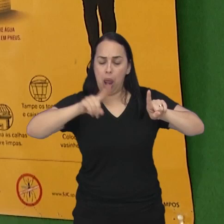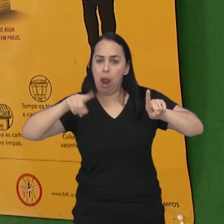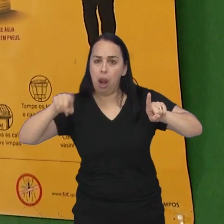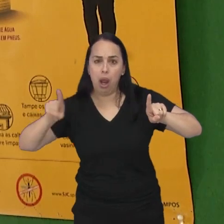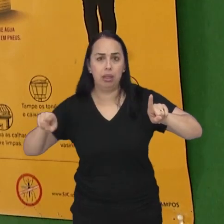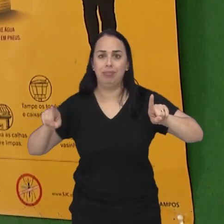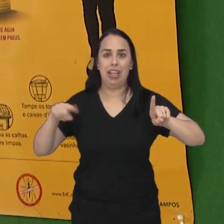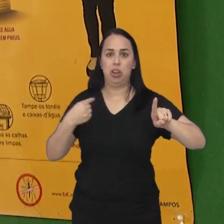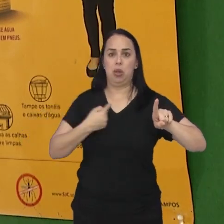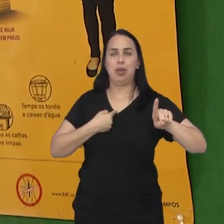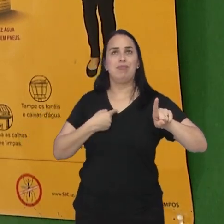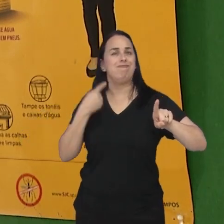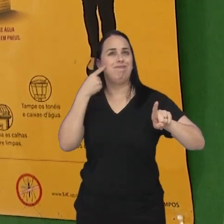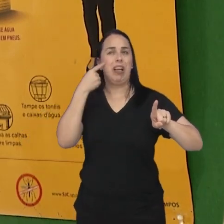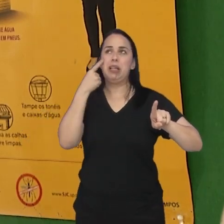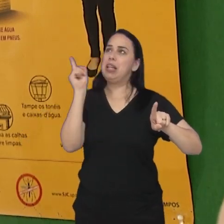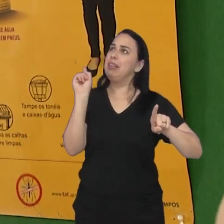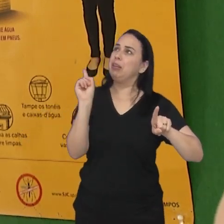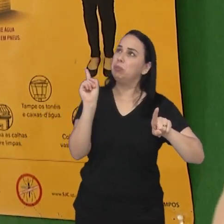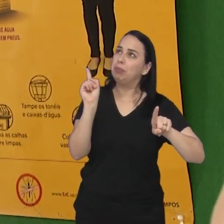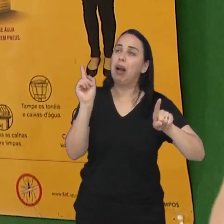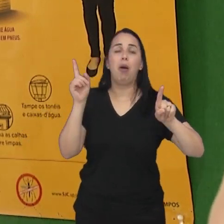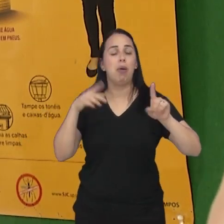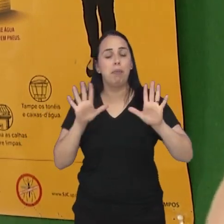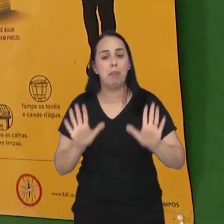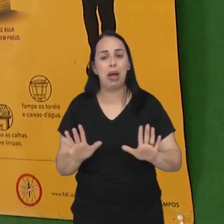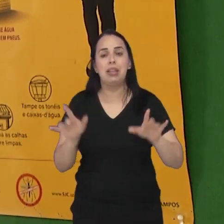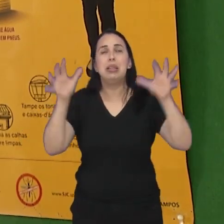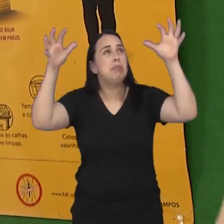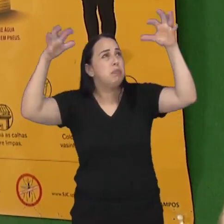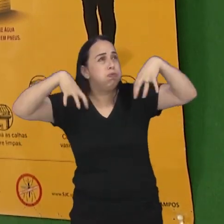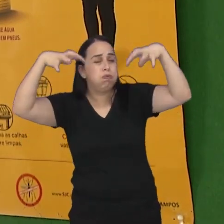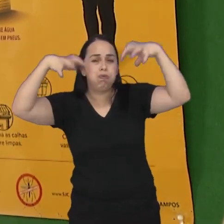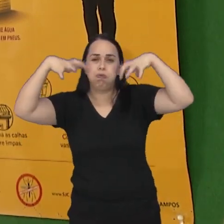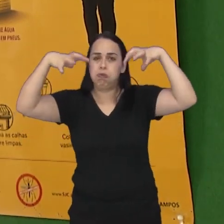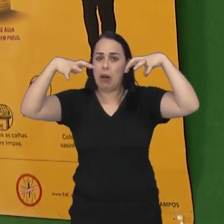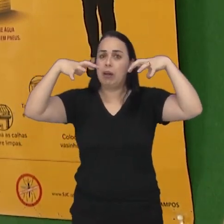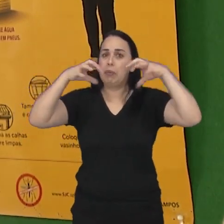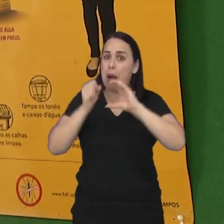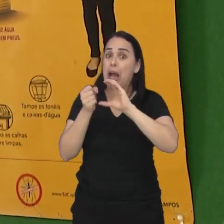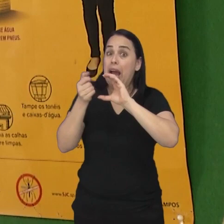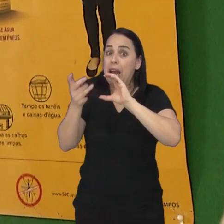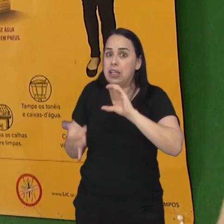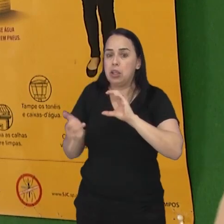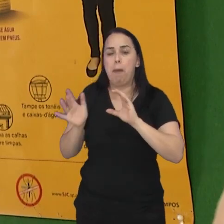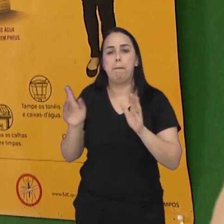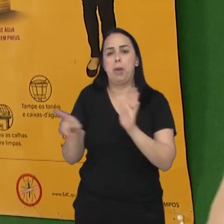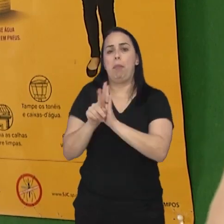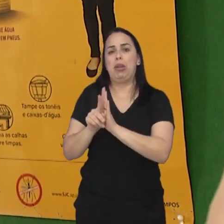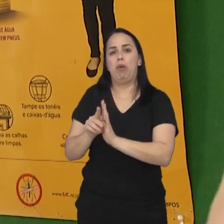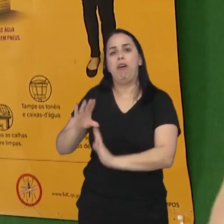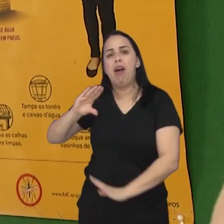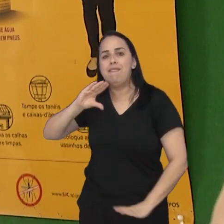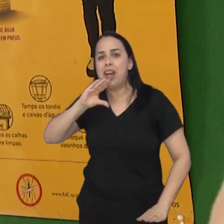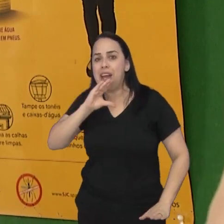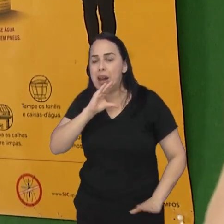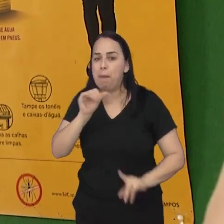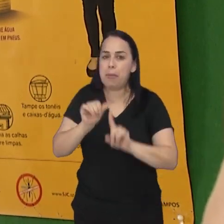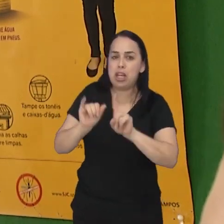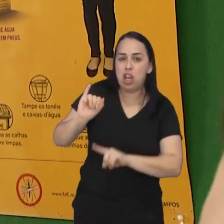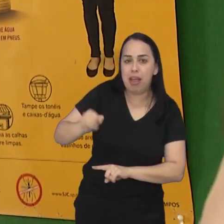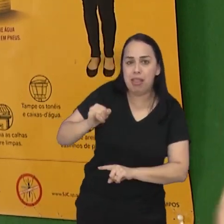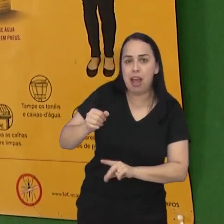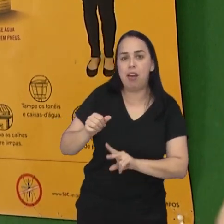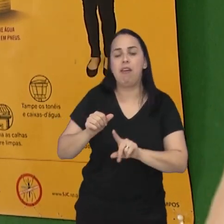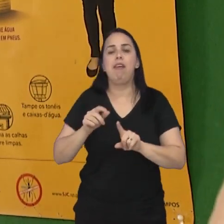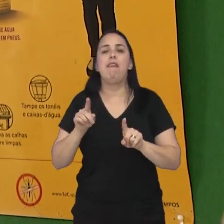de calor relativamente não esperadas para o período do ano. Além disso, incidência de chuvas aí com uma característica já de